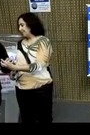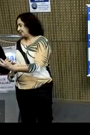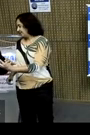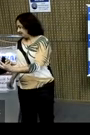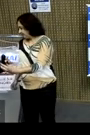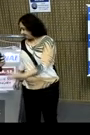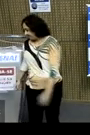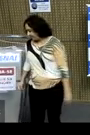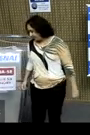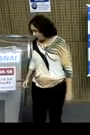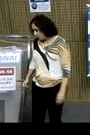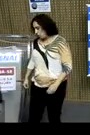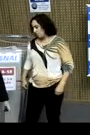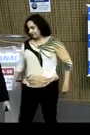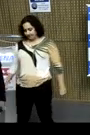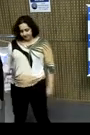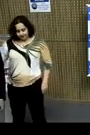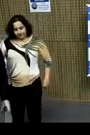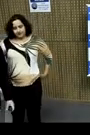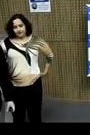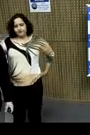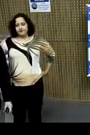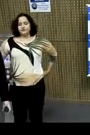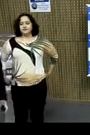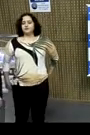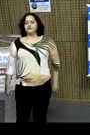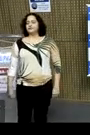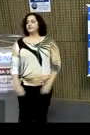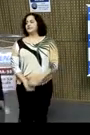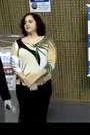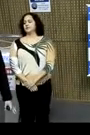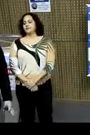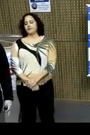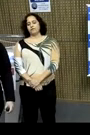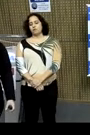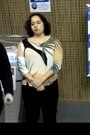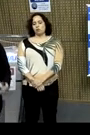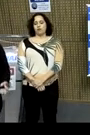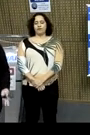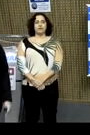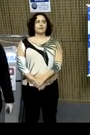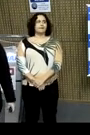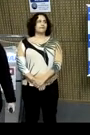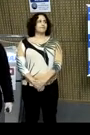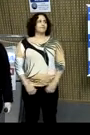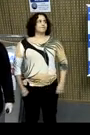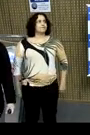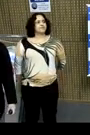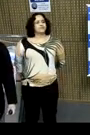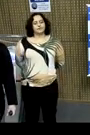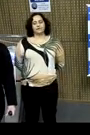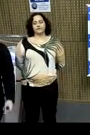Bom dia. Com relação ao atendimento em domicílios, o atendimento domiciliar realizado pelo